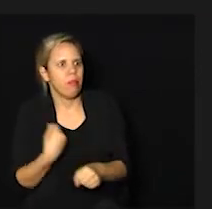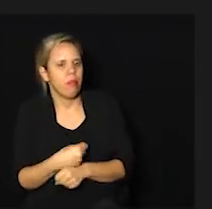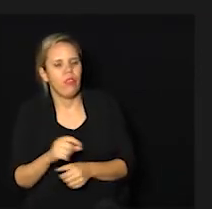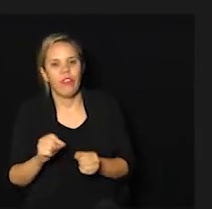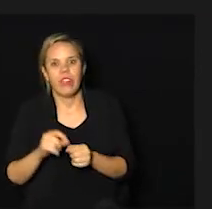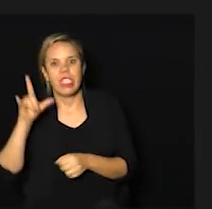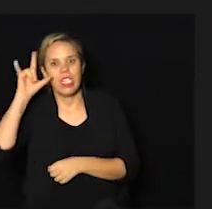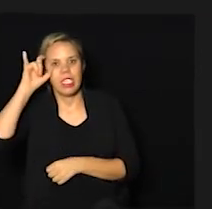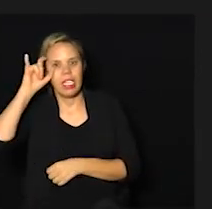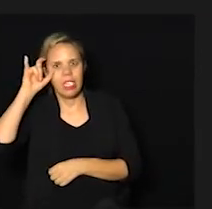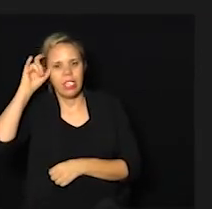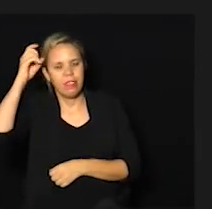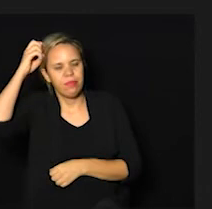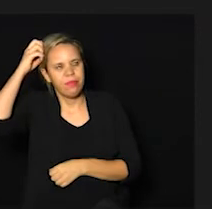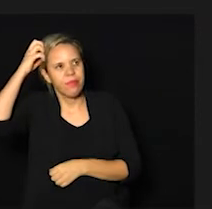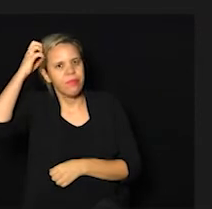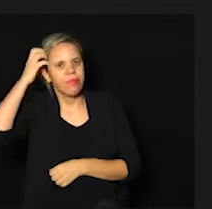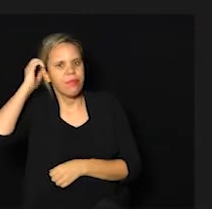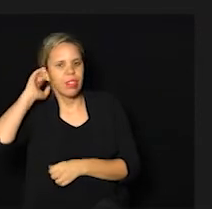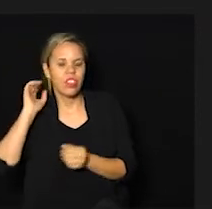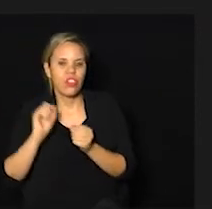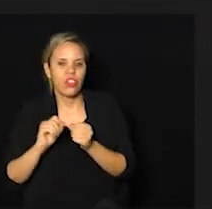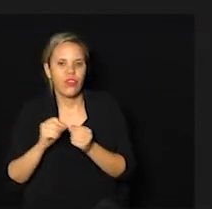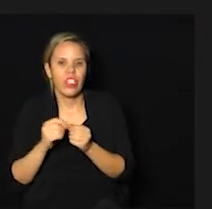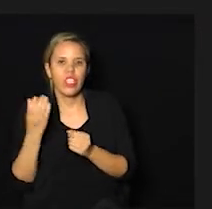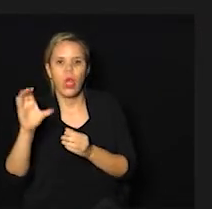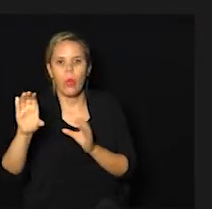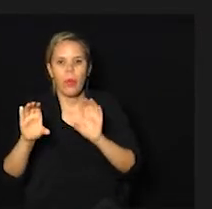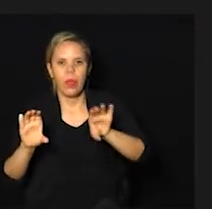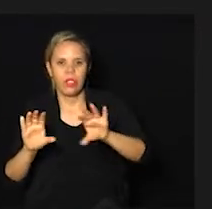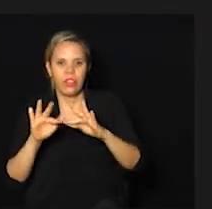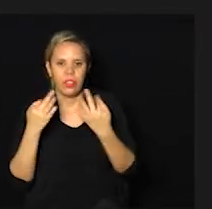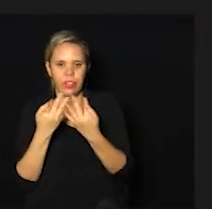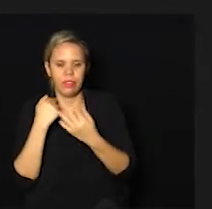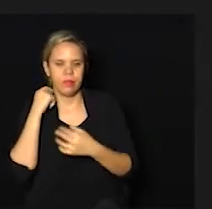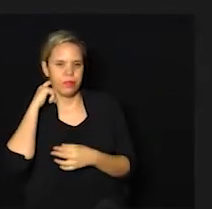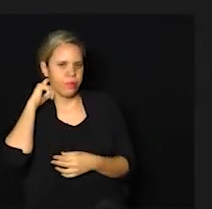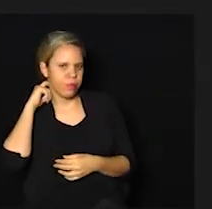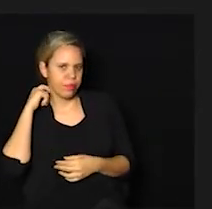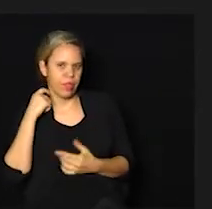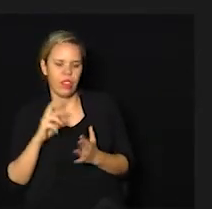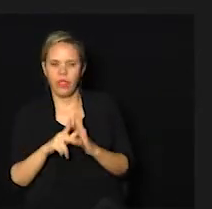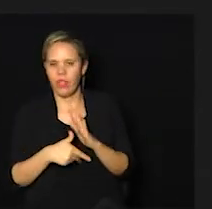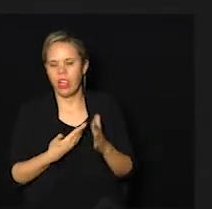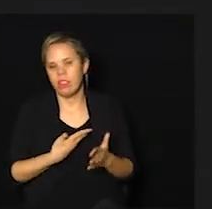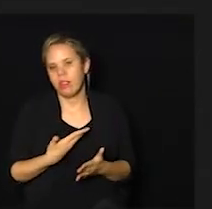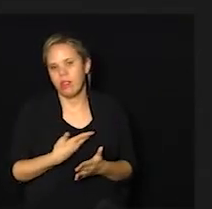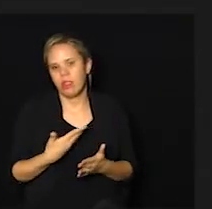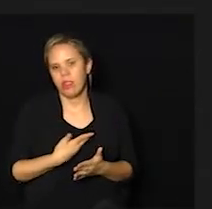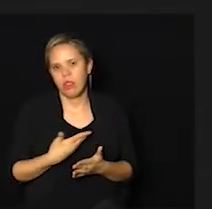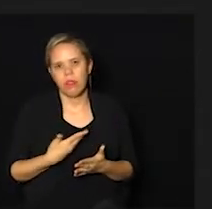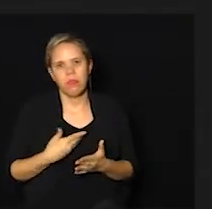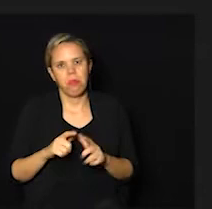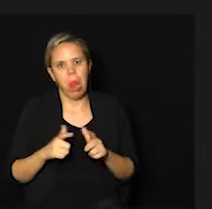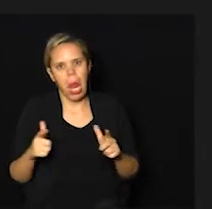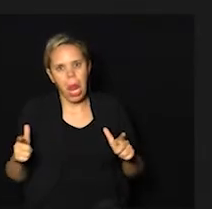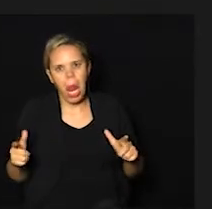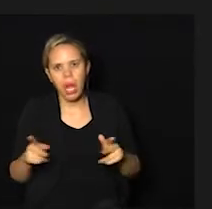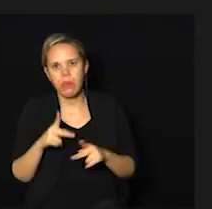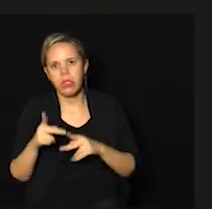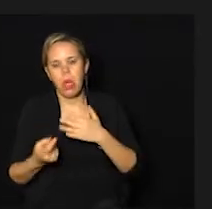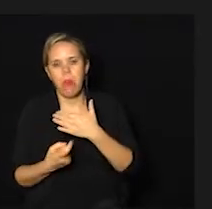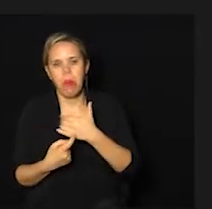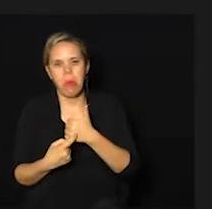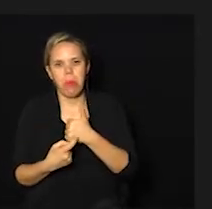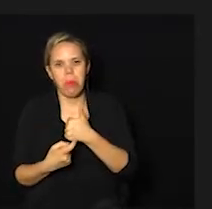fazer um Instagram. E aí a gente fez e compartilhou com a nossa família, com os outros amigos, e foi vindo gente, acho que